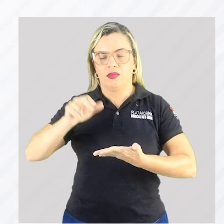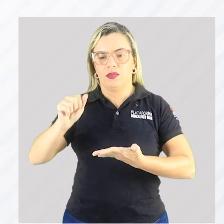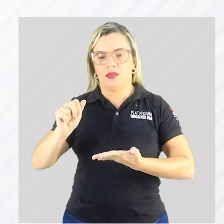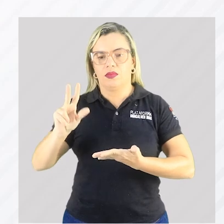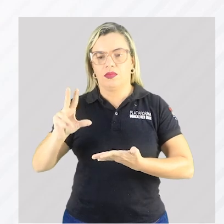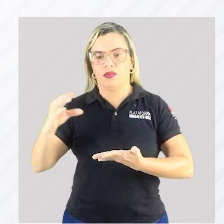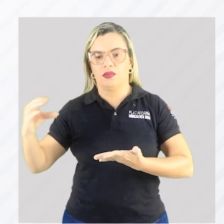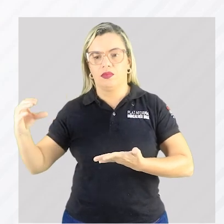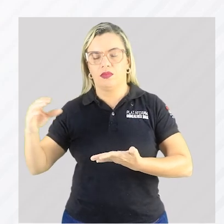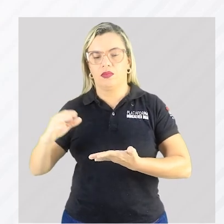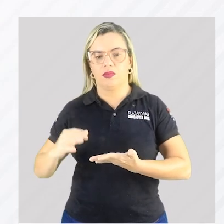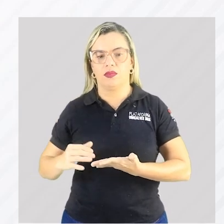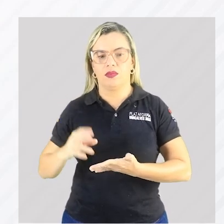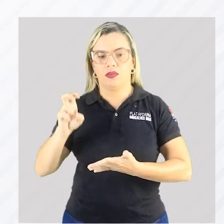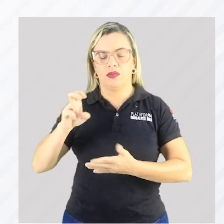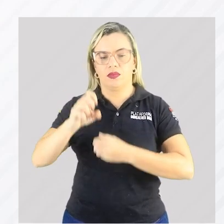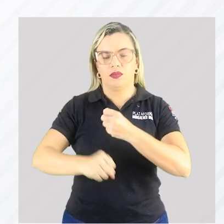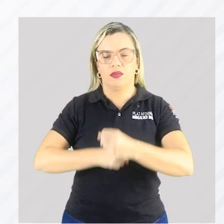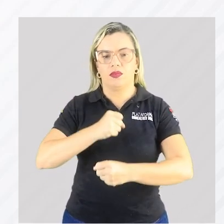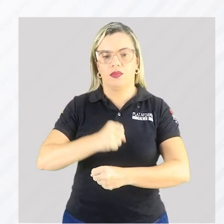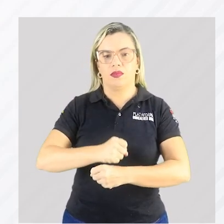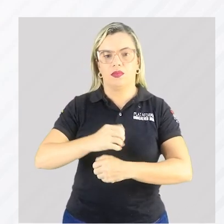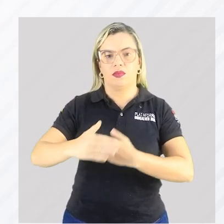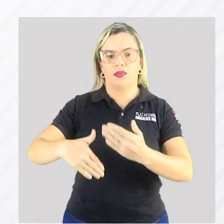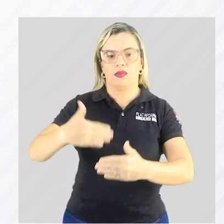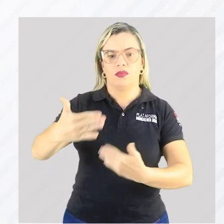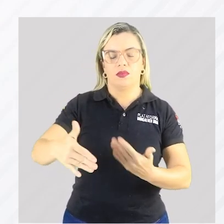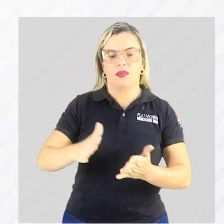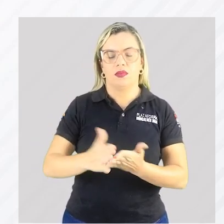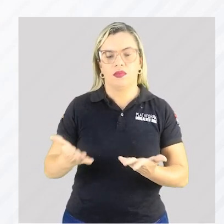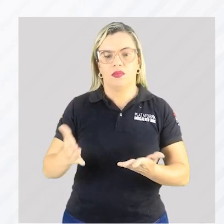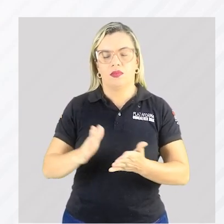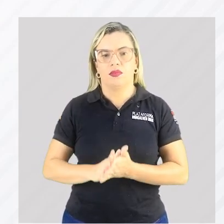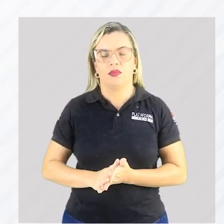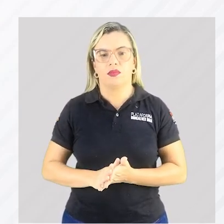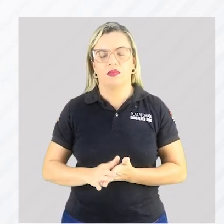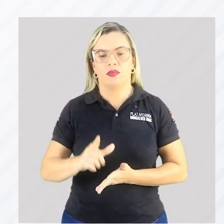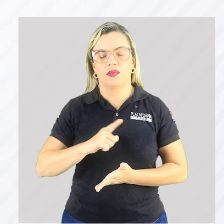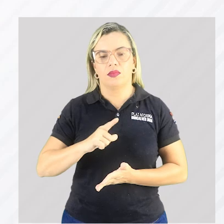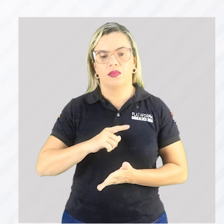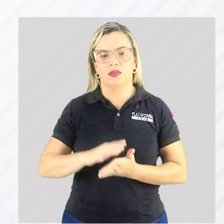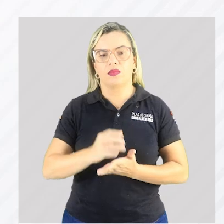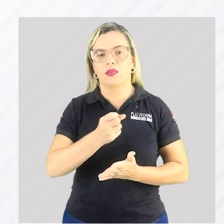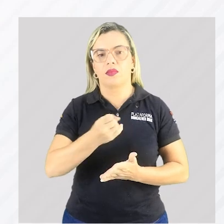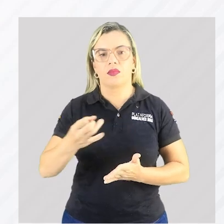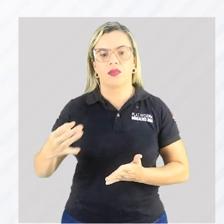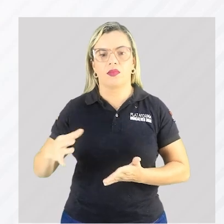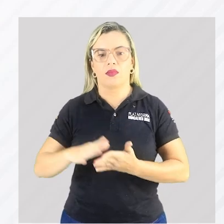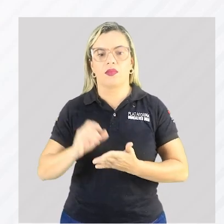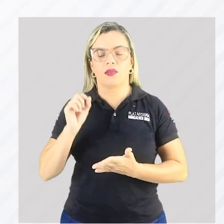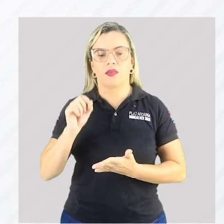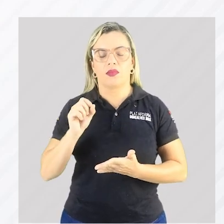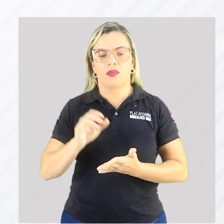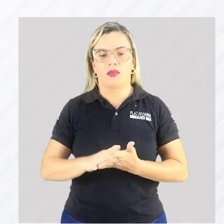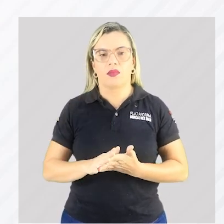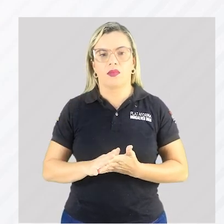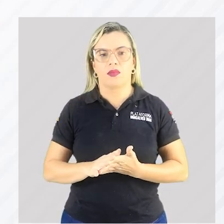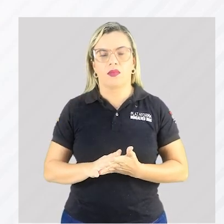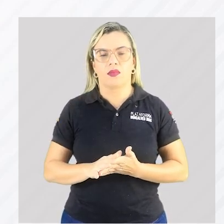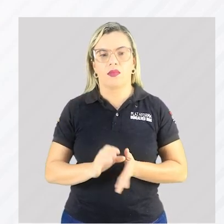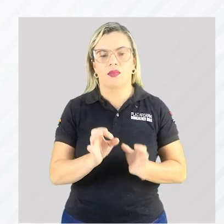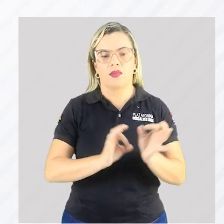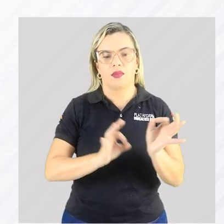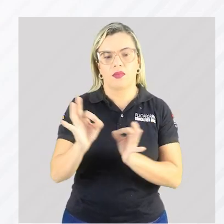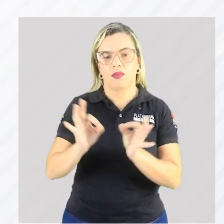nos próximos 5 anos iria corresponder a quanto? Beleza? Pessoal, o esquema já está armado aqui,